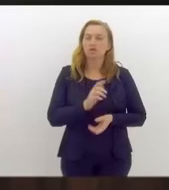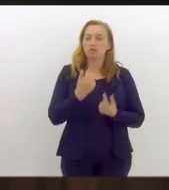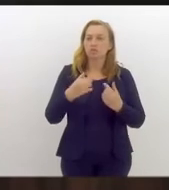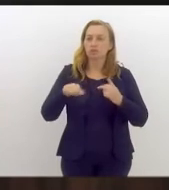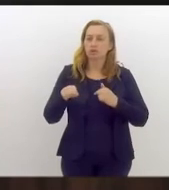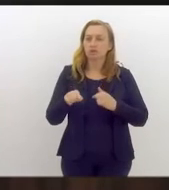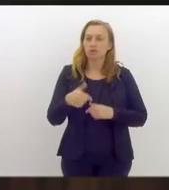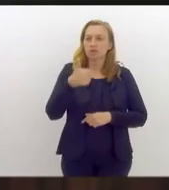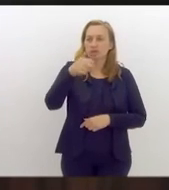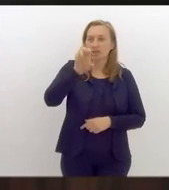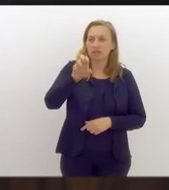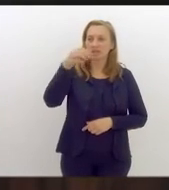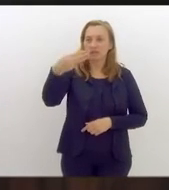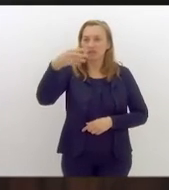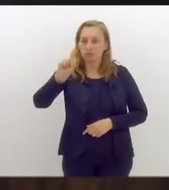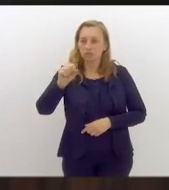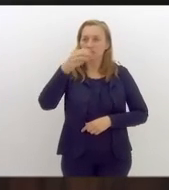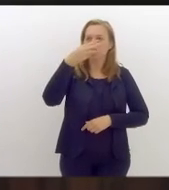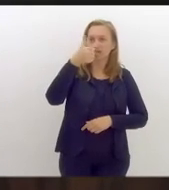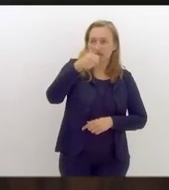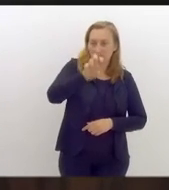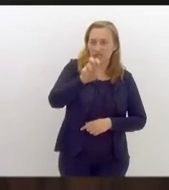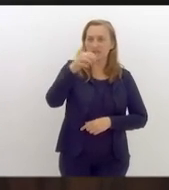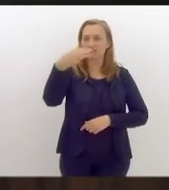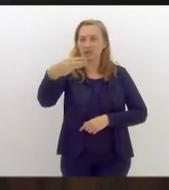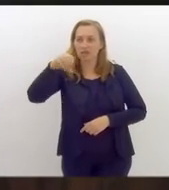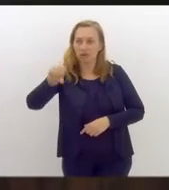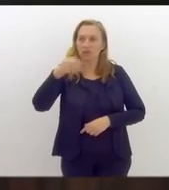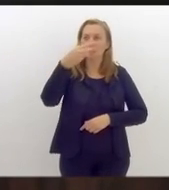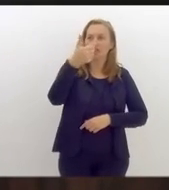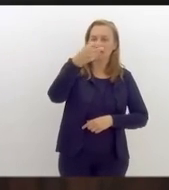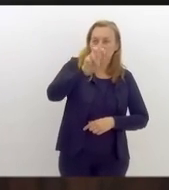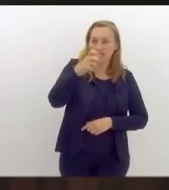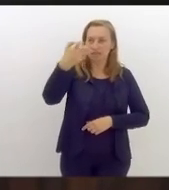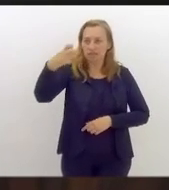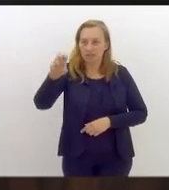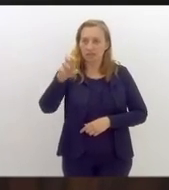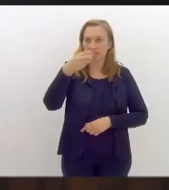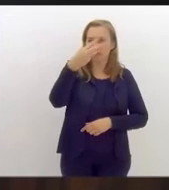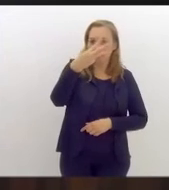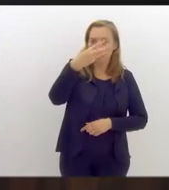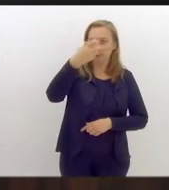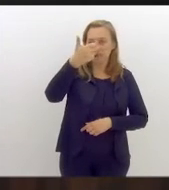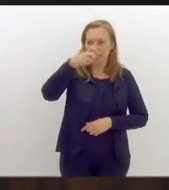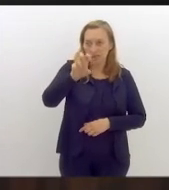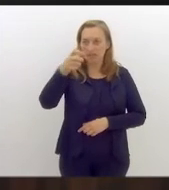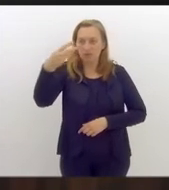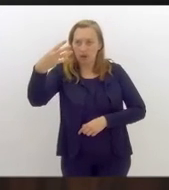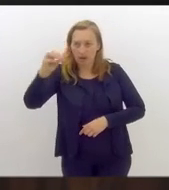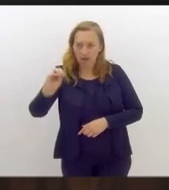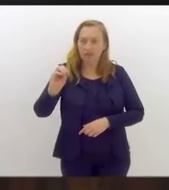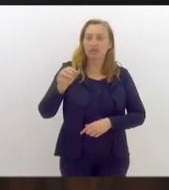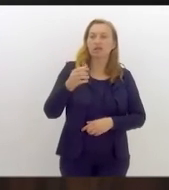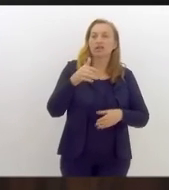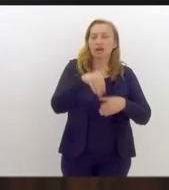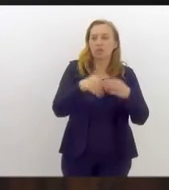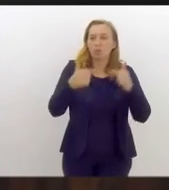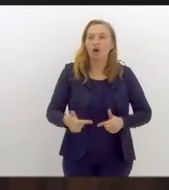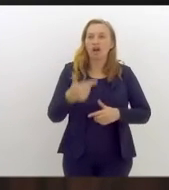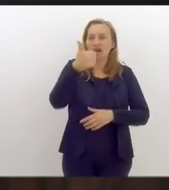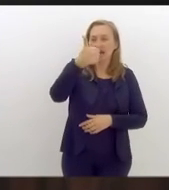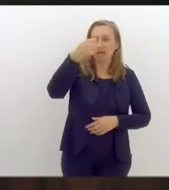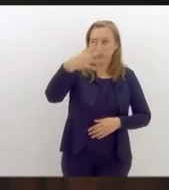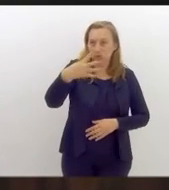Contrários, 1538, 1539, 1540, 1515. Abstenção,